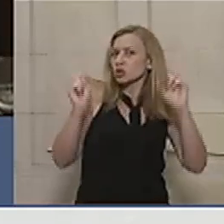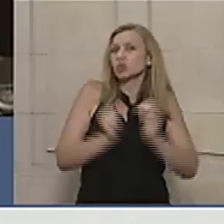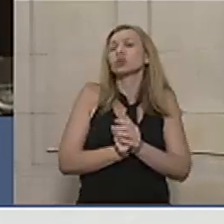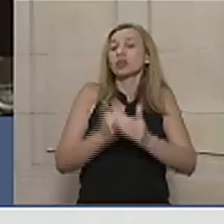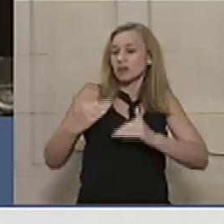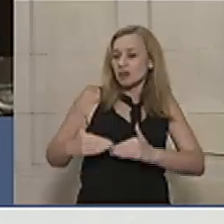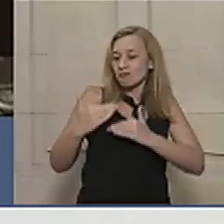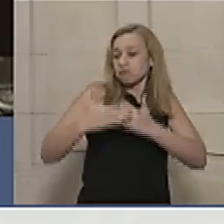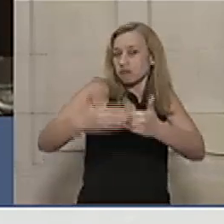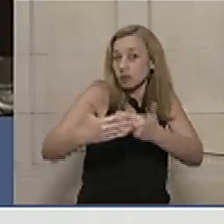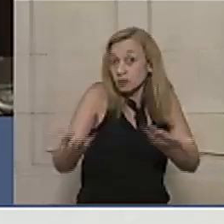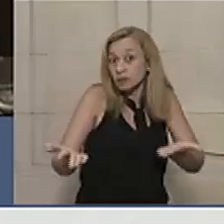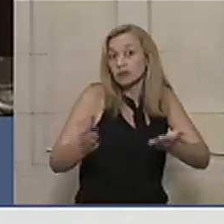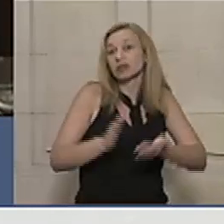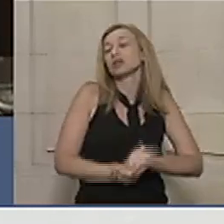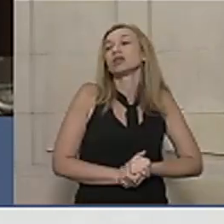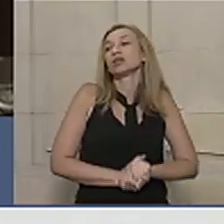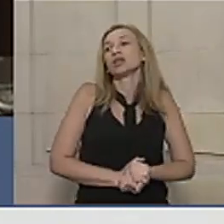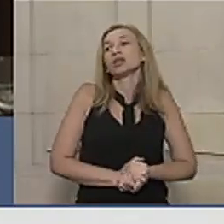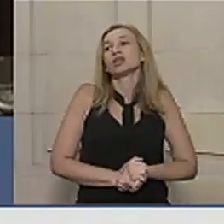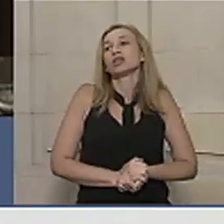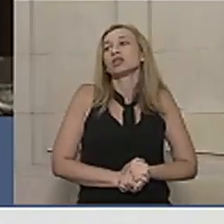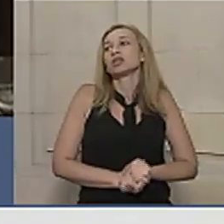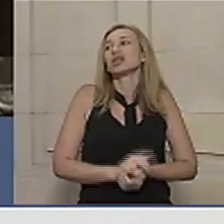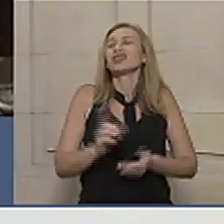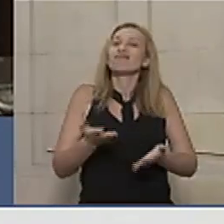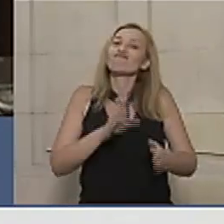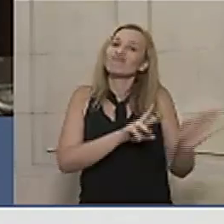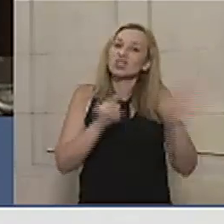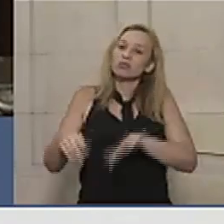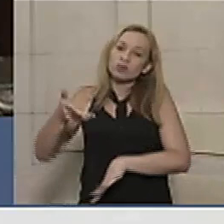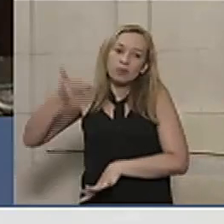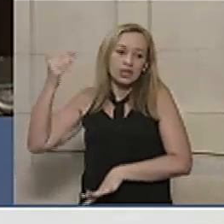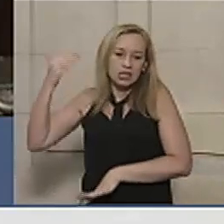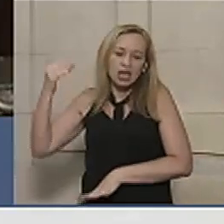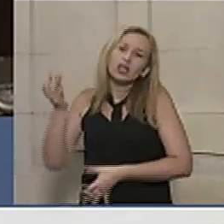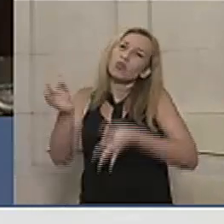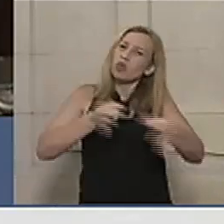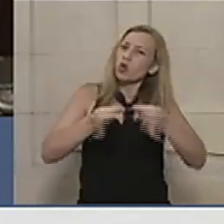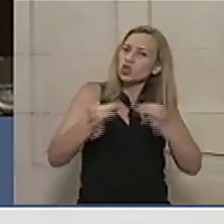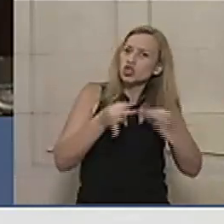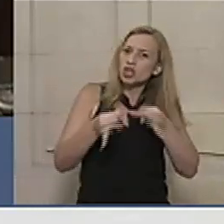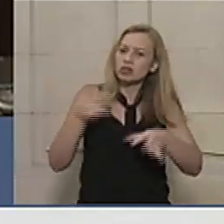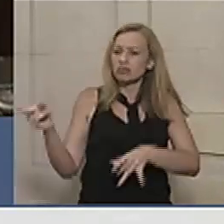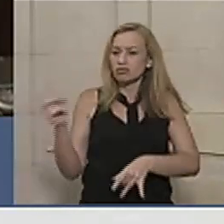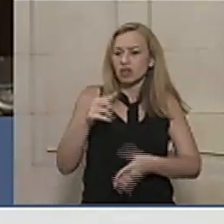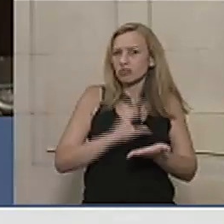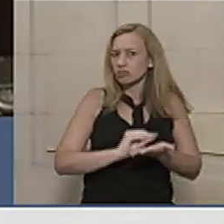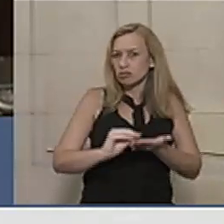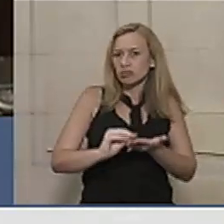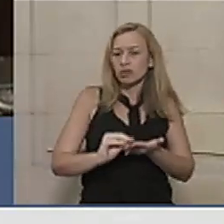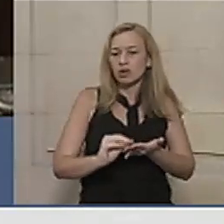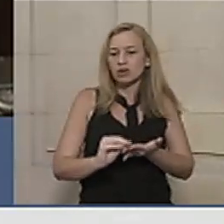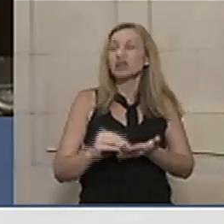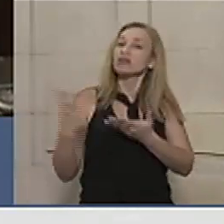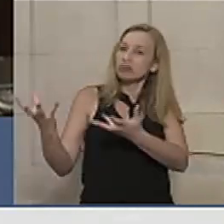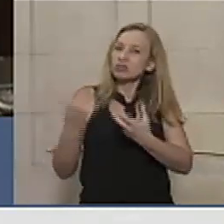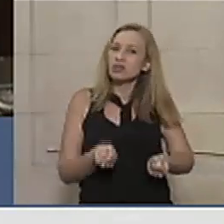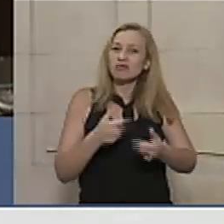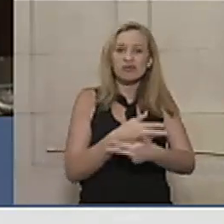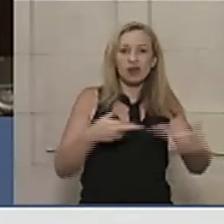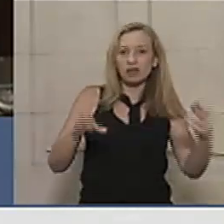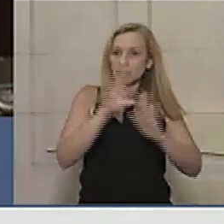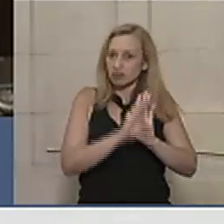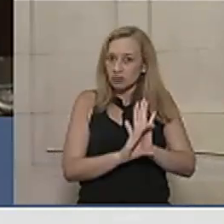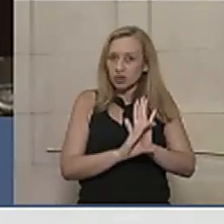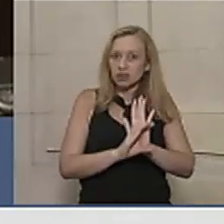que avance. Na semana passada, o projeto veio em pauta e recebeu